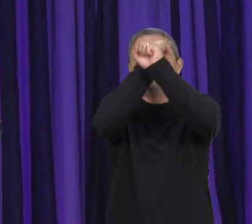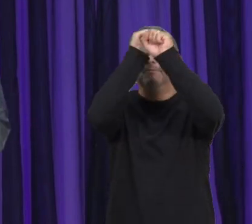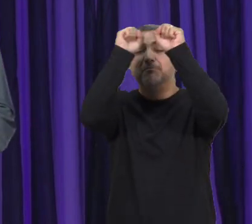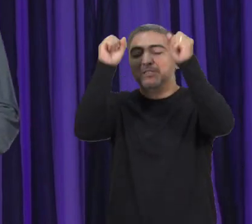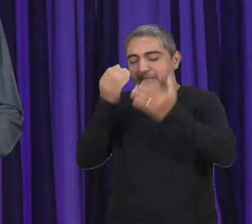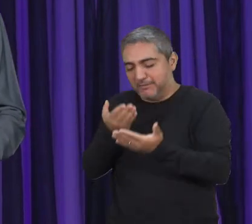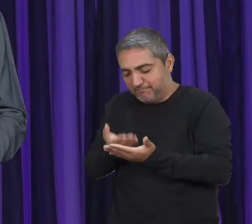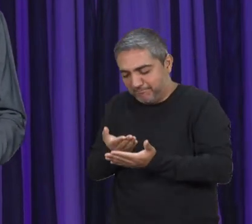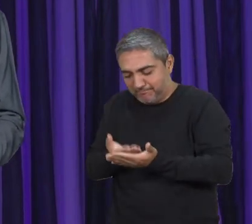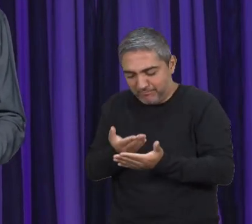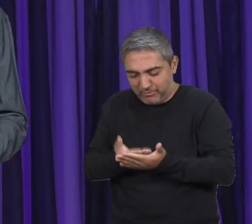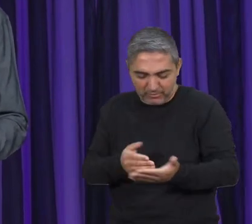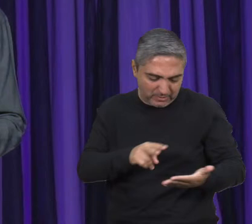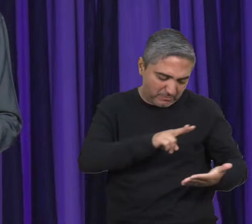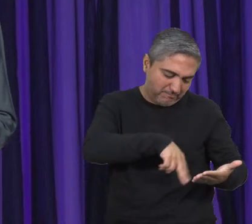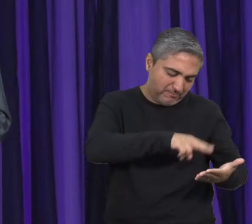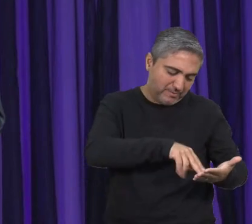devocional.